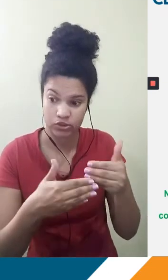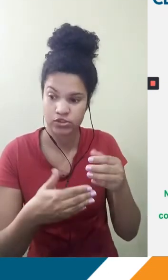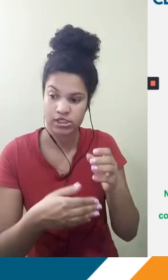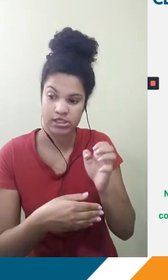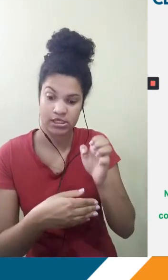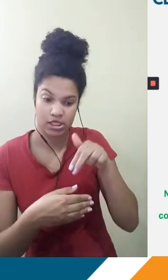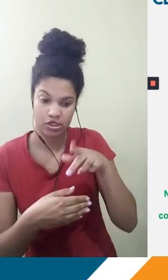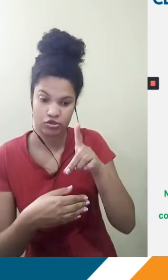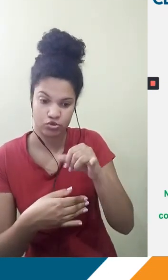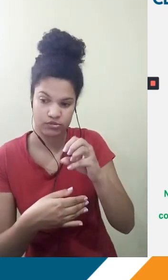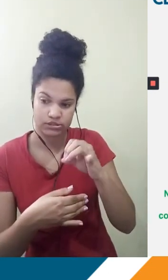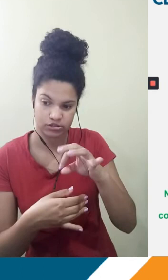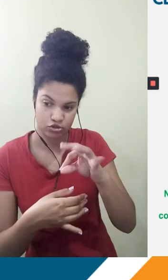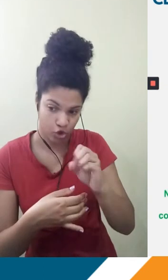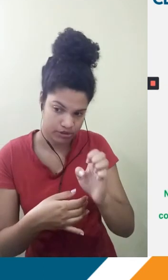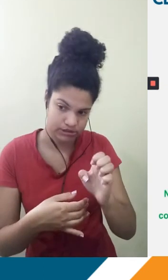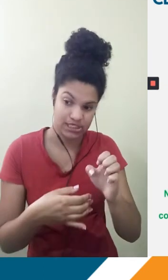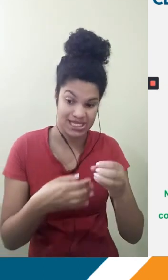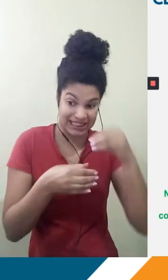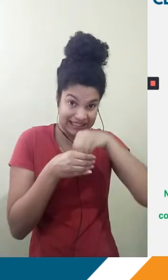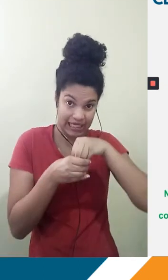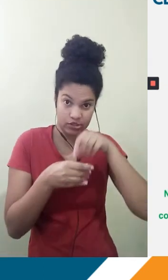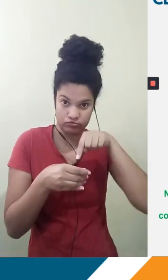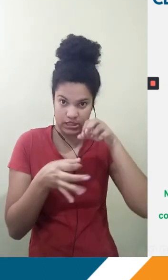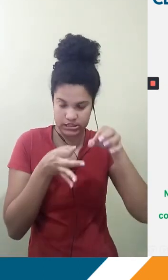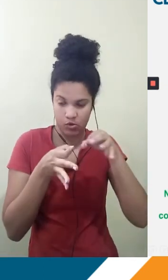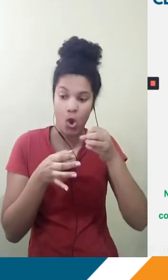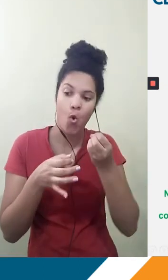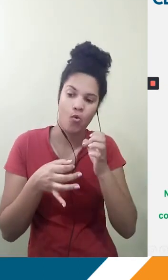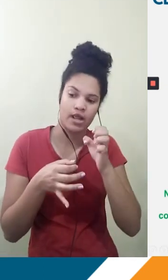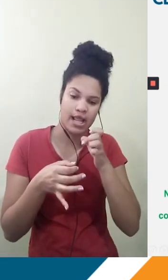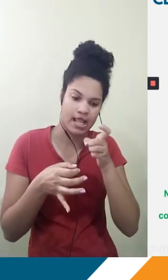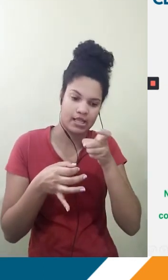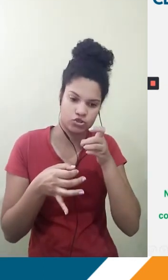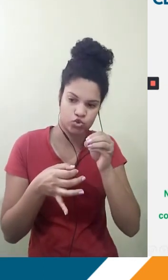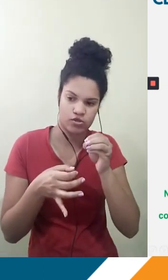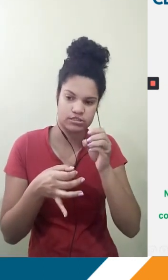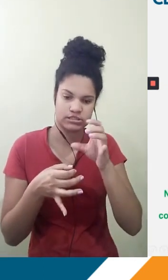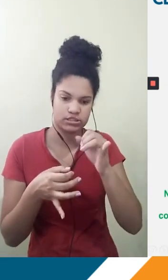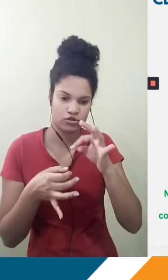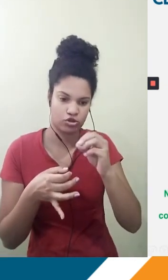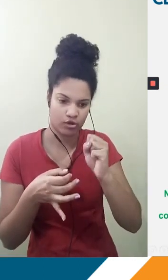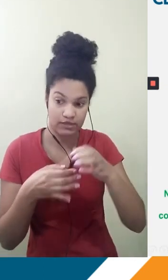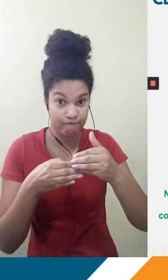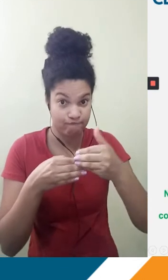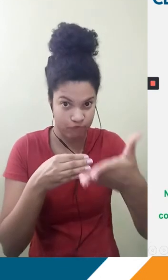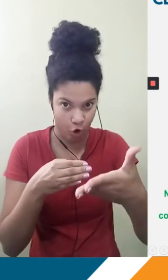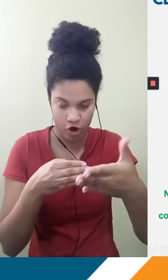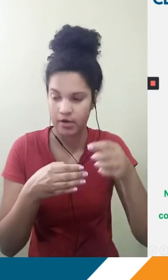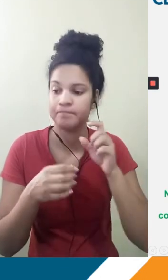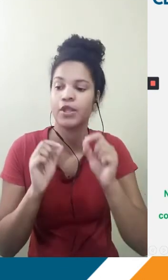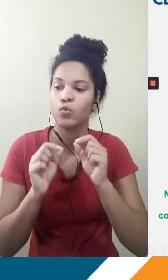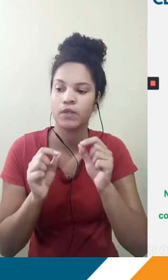da célula, também demandam consumo de energia, gasto de ATP. Então, em